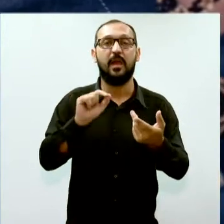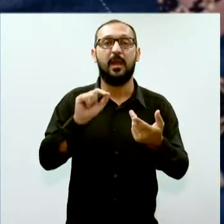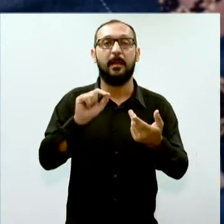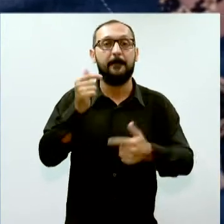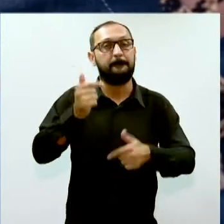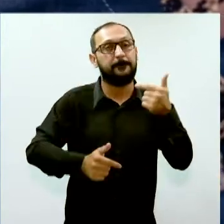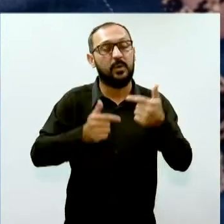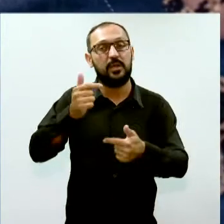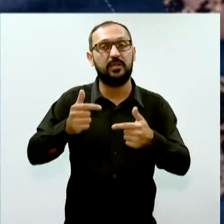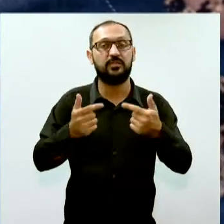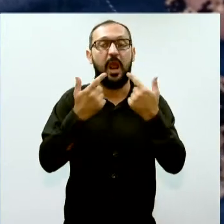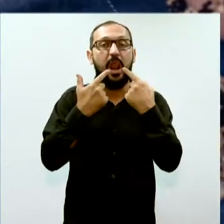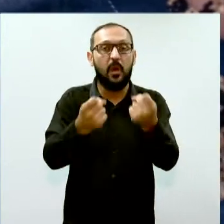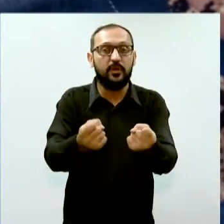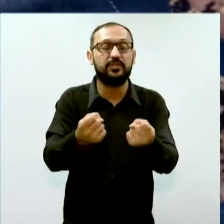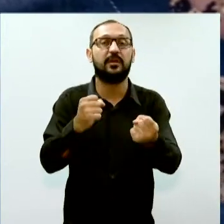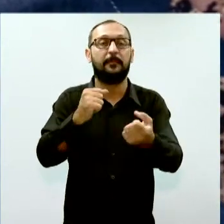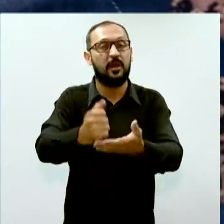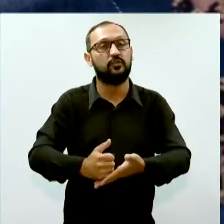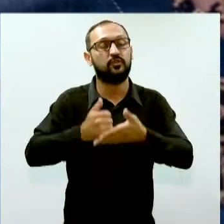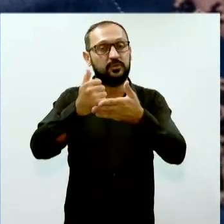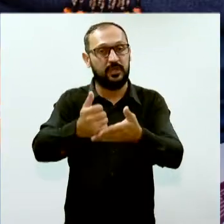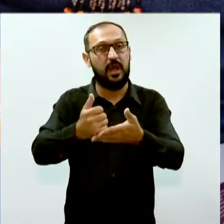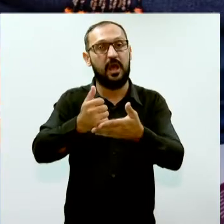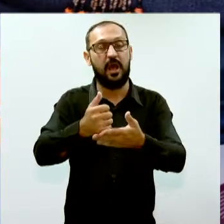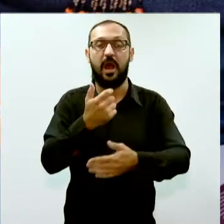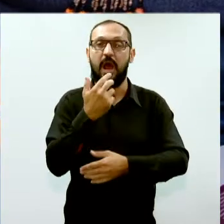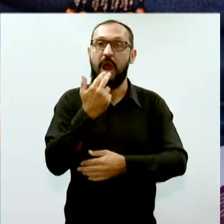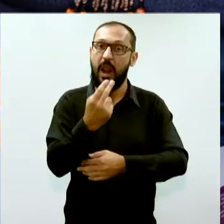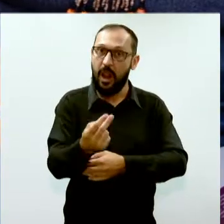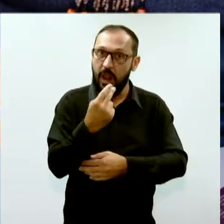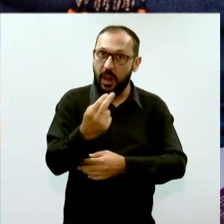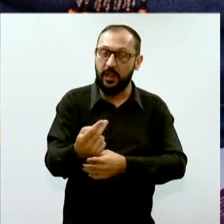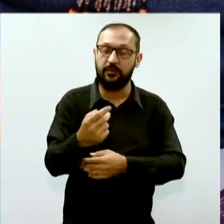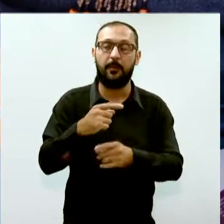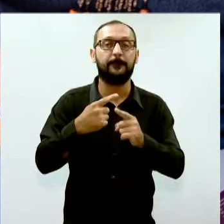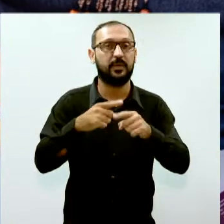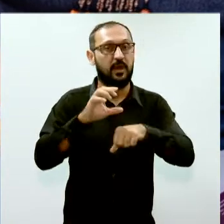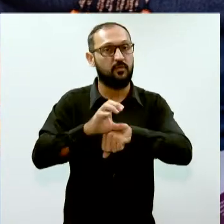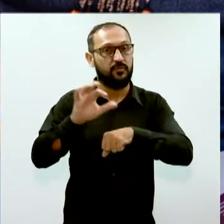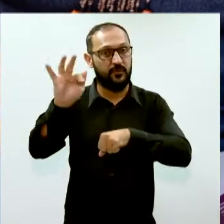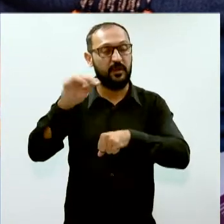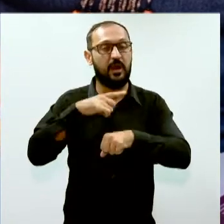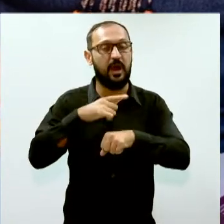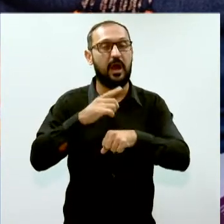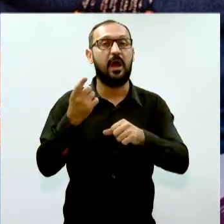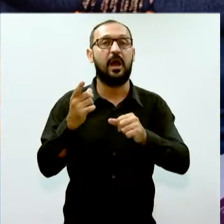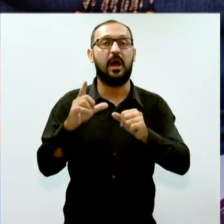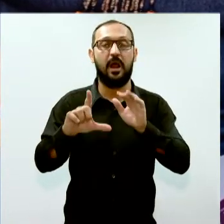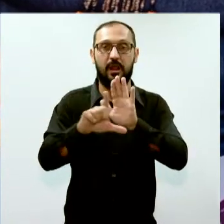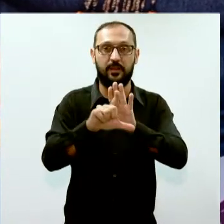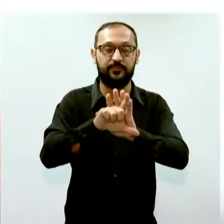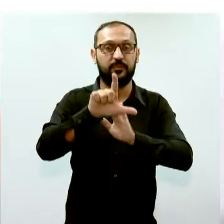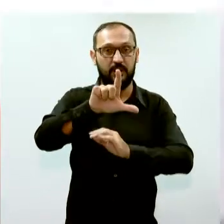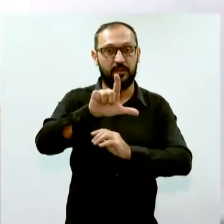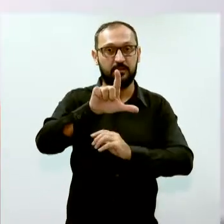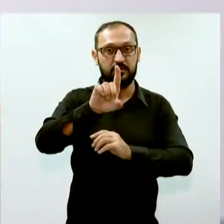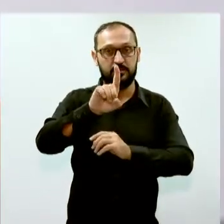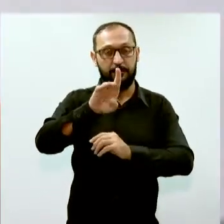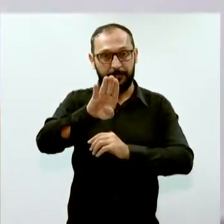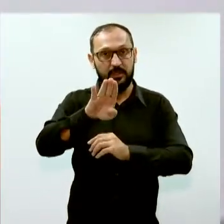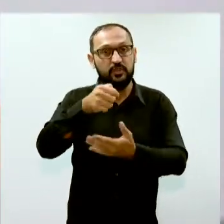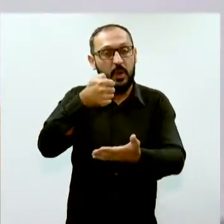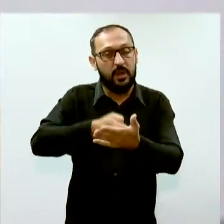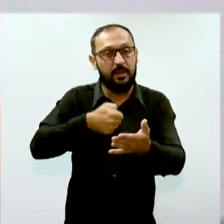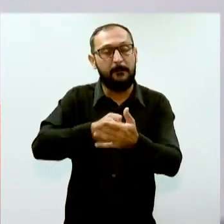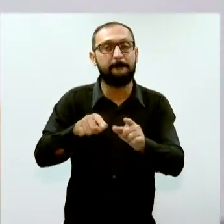linguísticas para o fortalecimento da língua e da cultura. Porque a Constituição Federal, a Lei de Diretrizes e Bases da Educação já garantem isso, mas